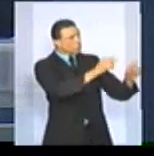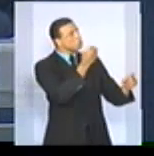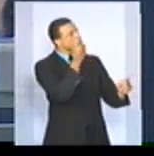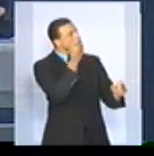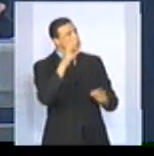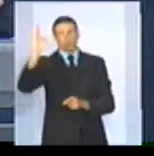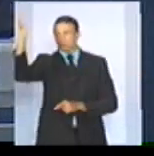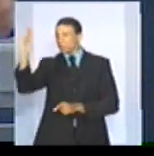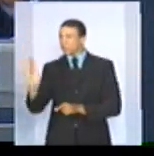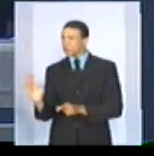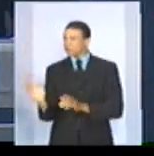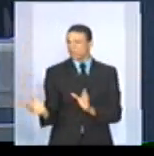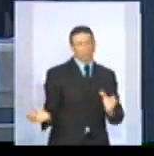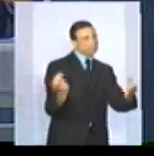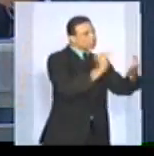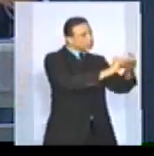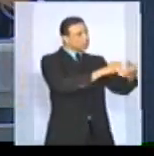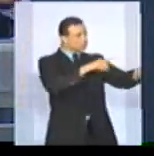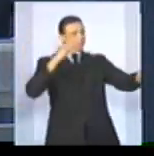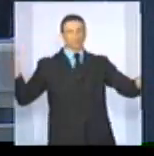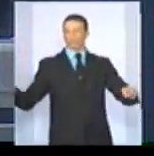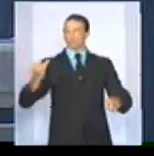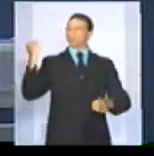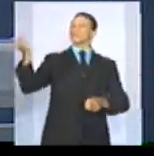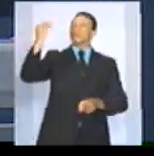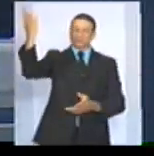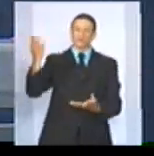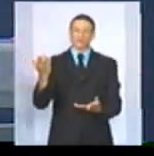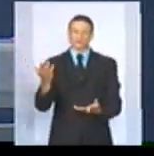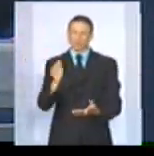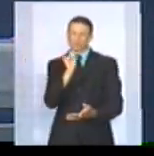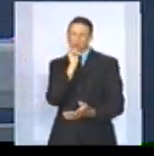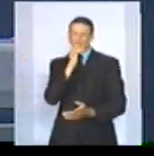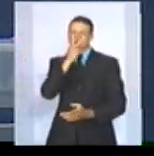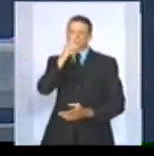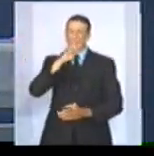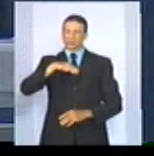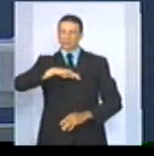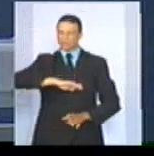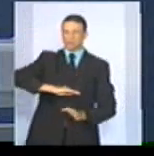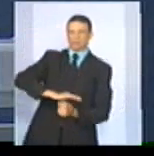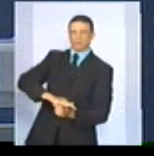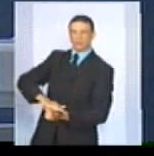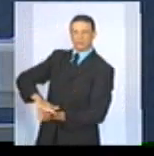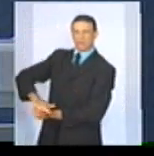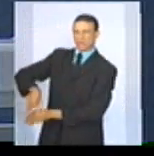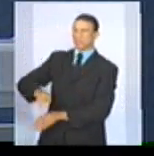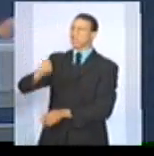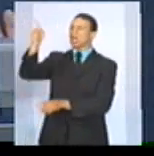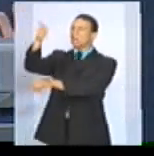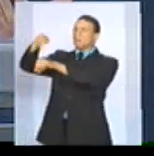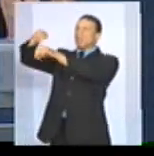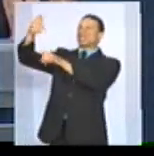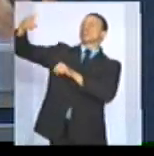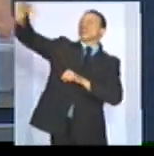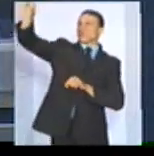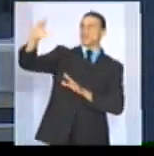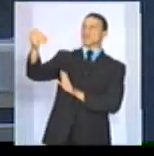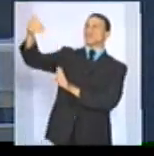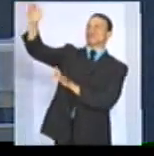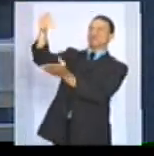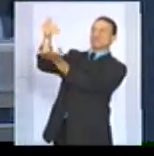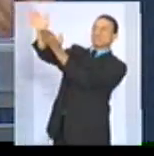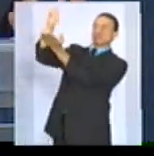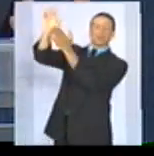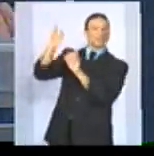ele é importante sim e ninguém tá dizendo que nós somos xenóforos que não vai ter é contra os estrangeiro ao contrário nós